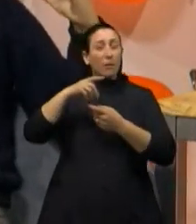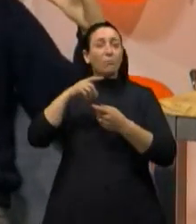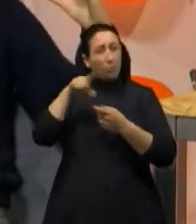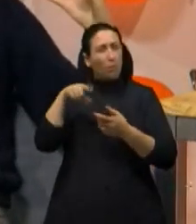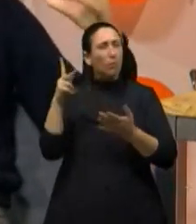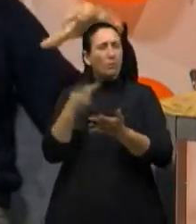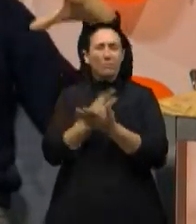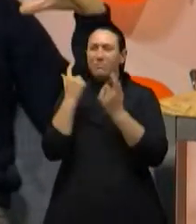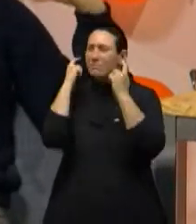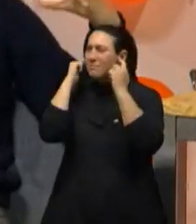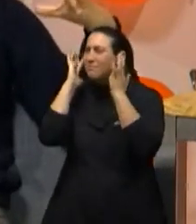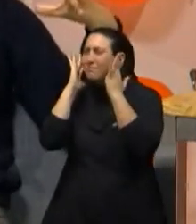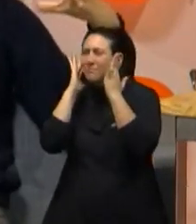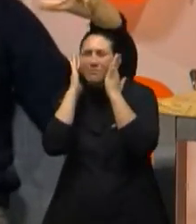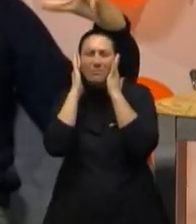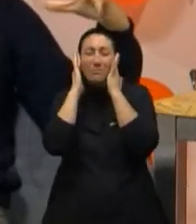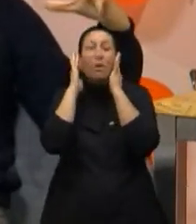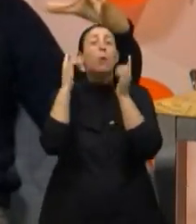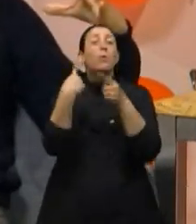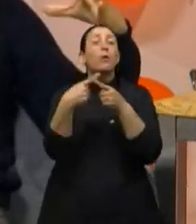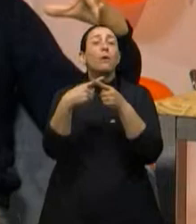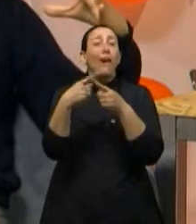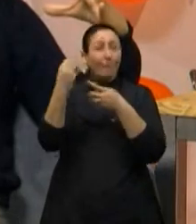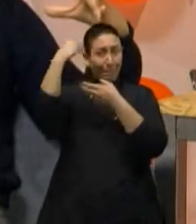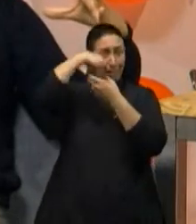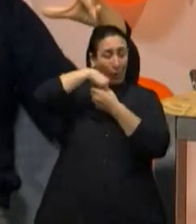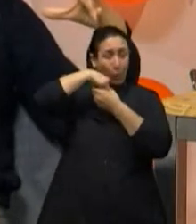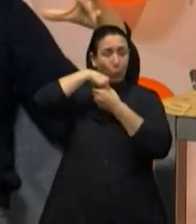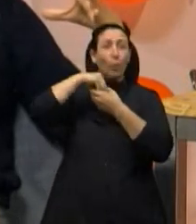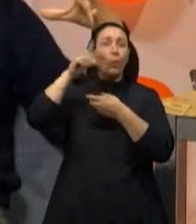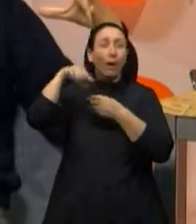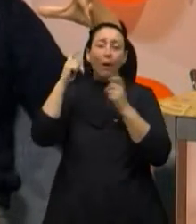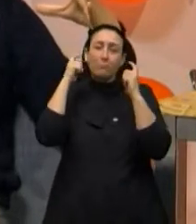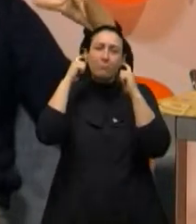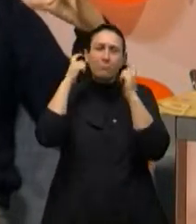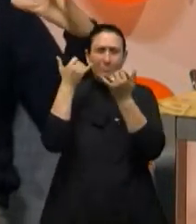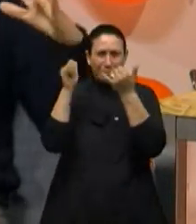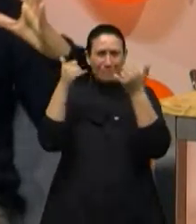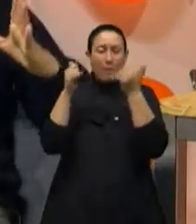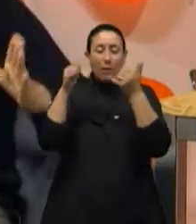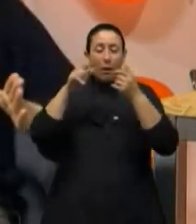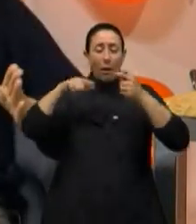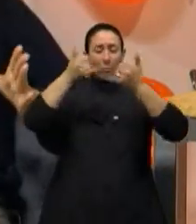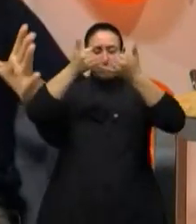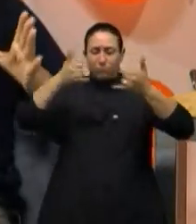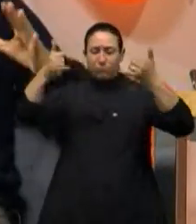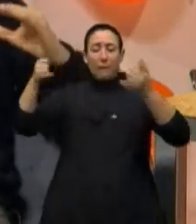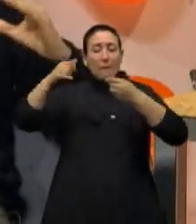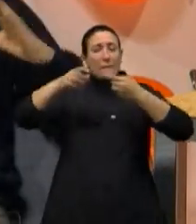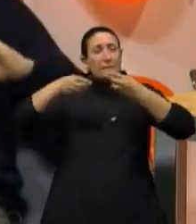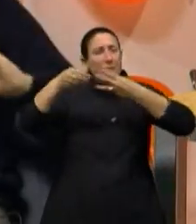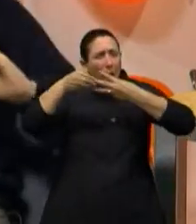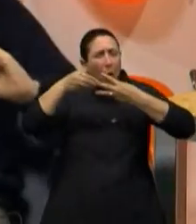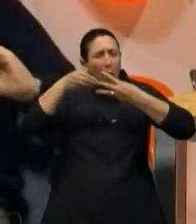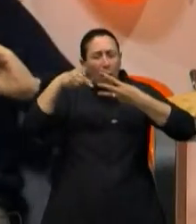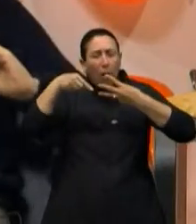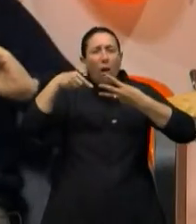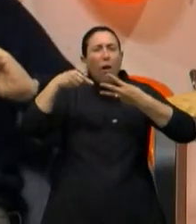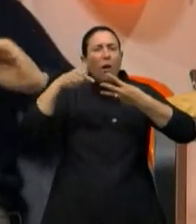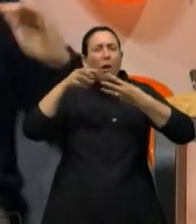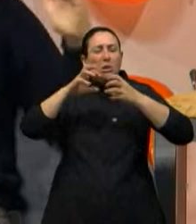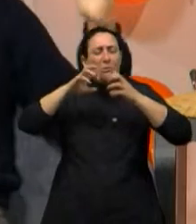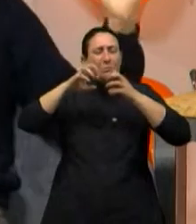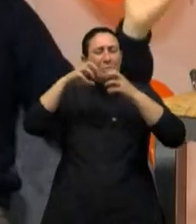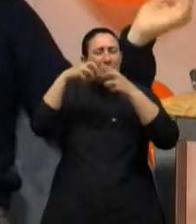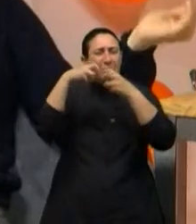essa sensação é que as células cansaram de tanto receber estímulo e elas TM ã uma parada digamos